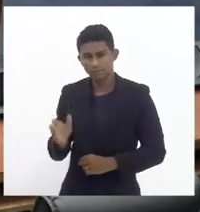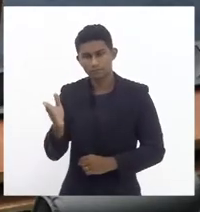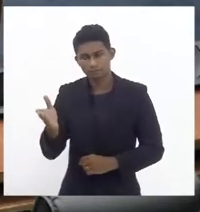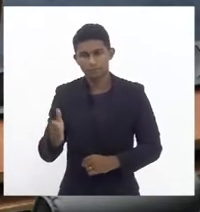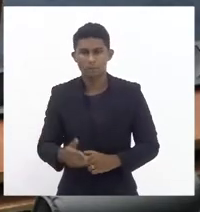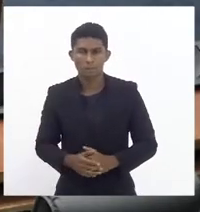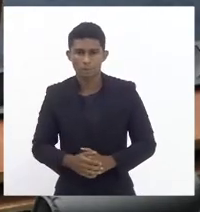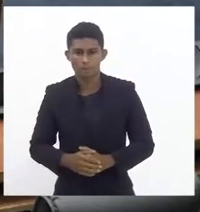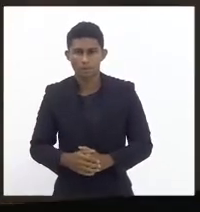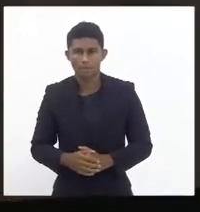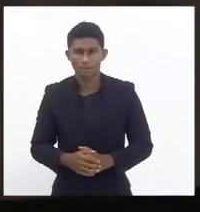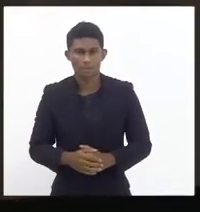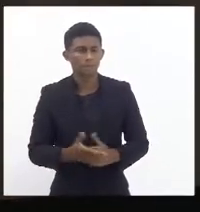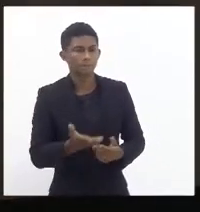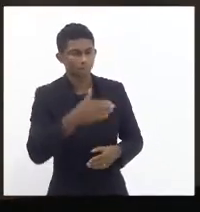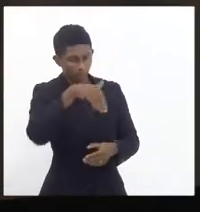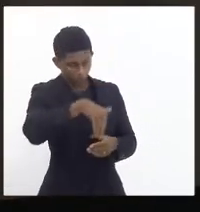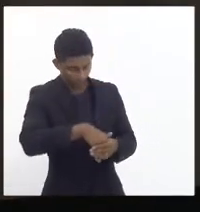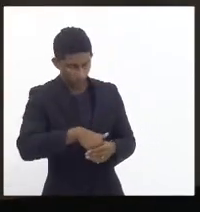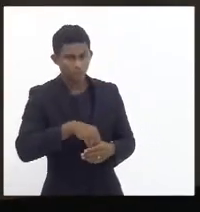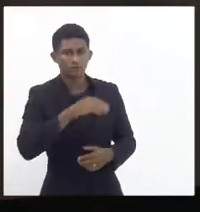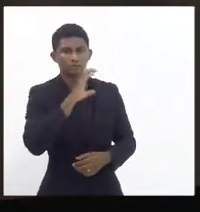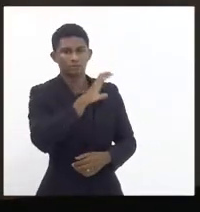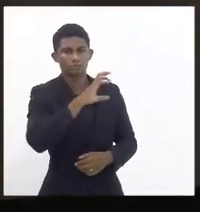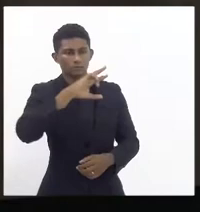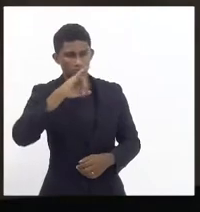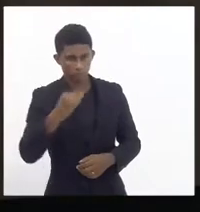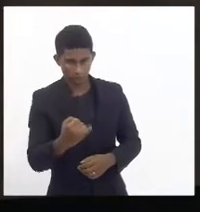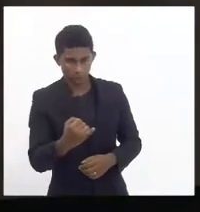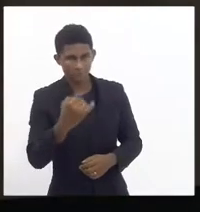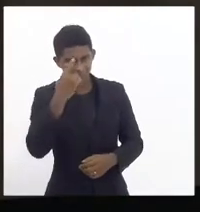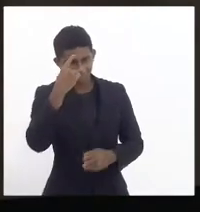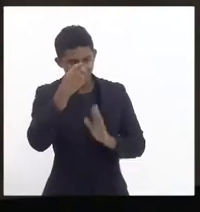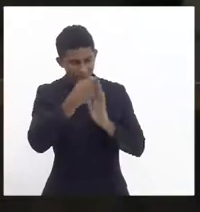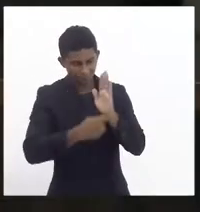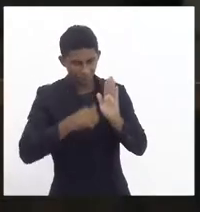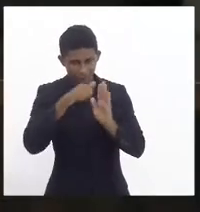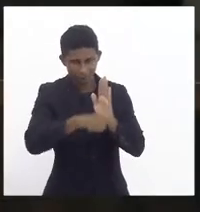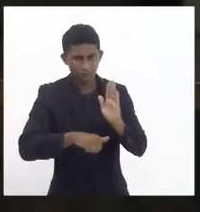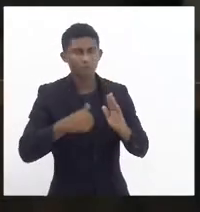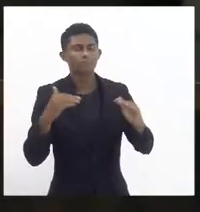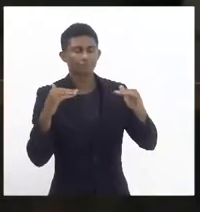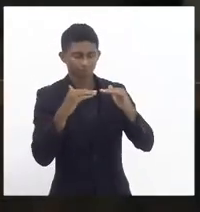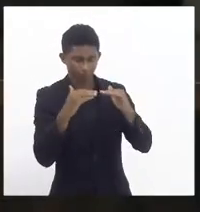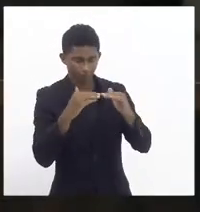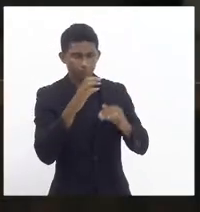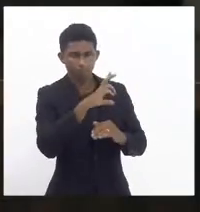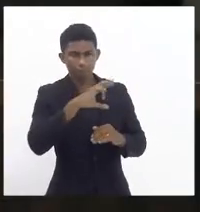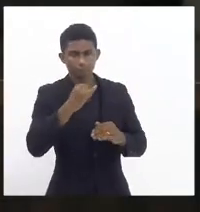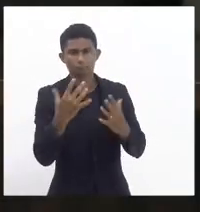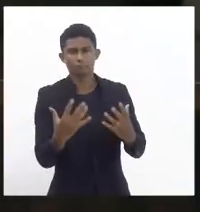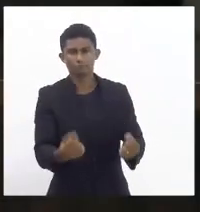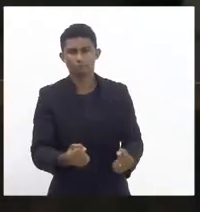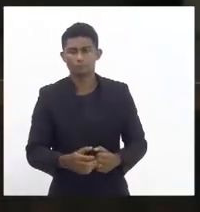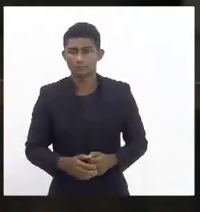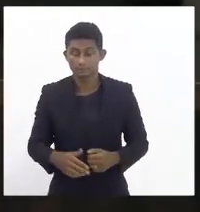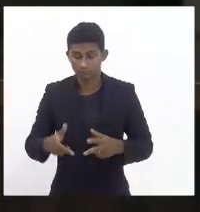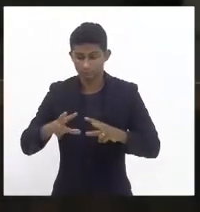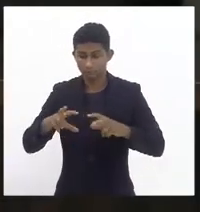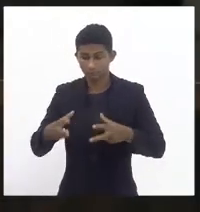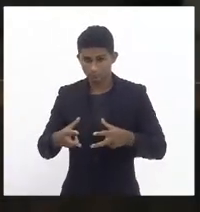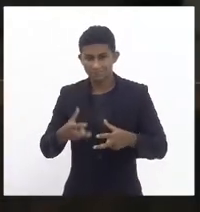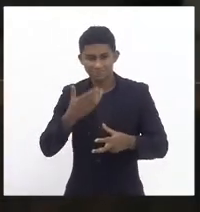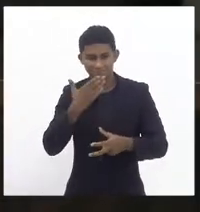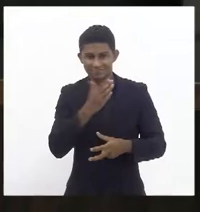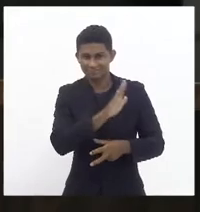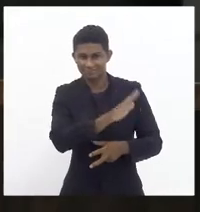a foto com o parecer da ccj com alteração foi feita na redação Ok obrigado pela comissão de assuntos da criança do Adolescente